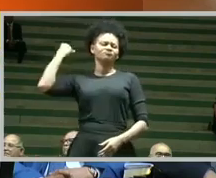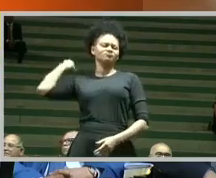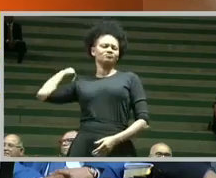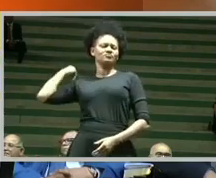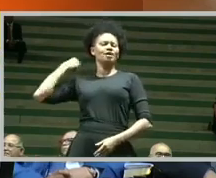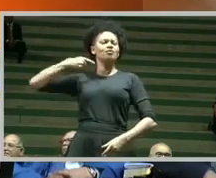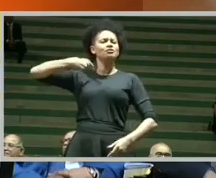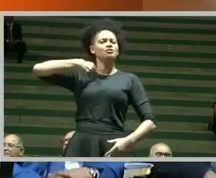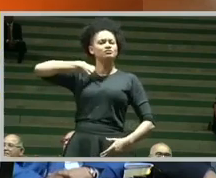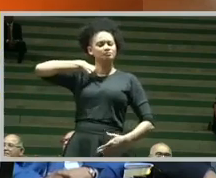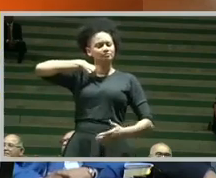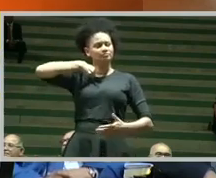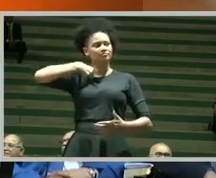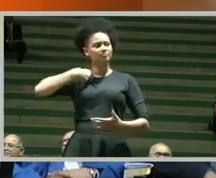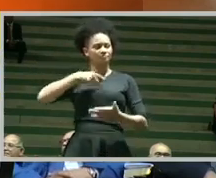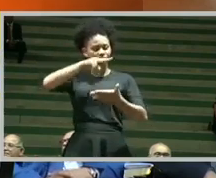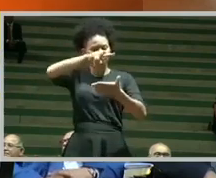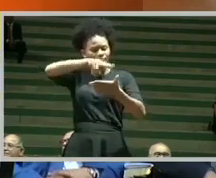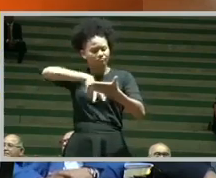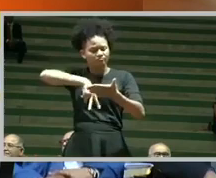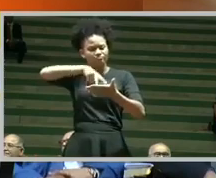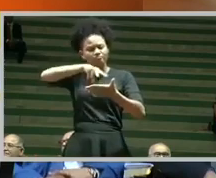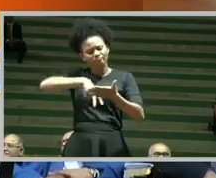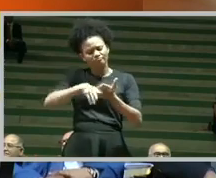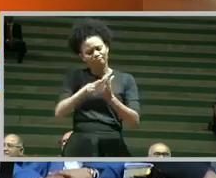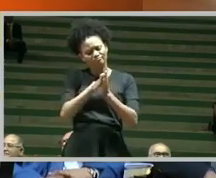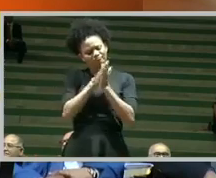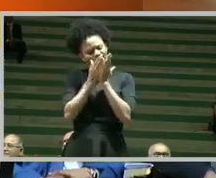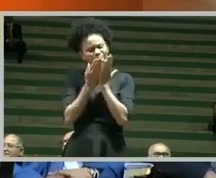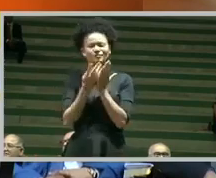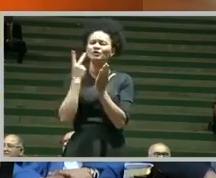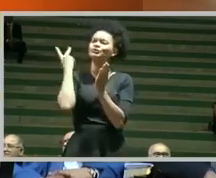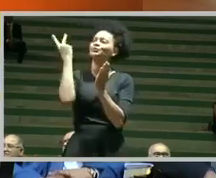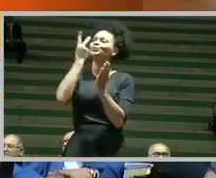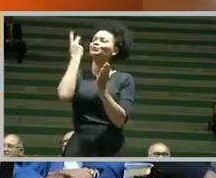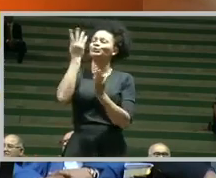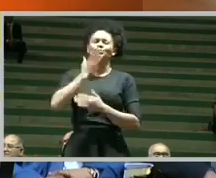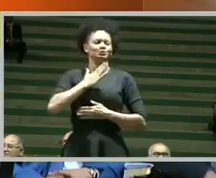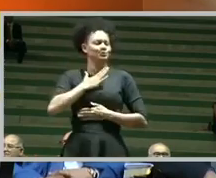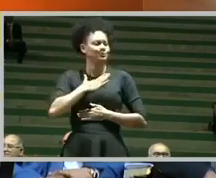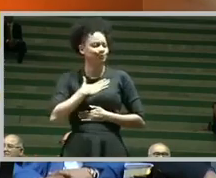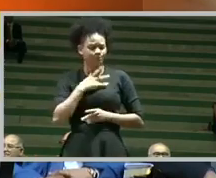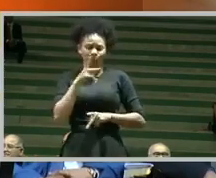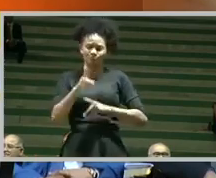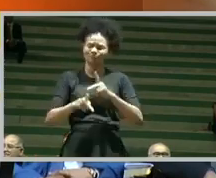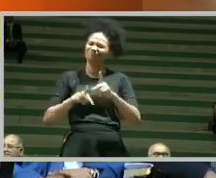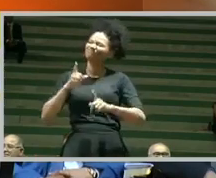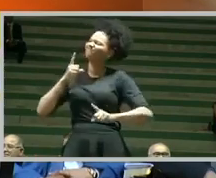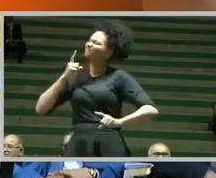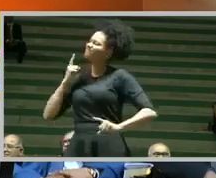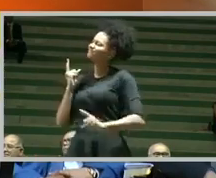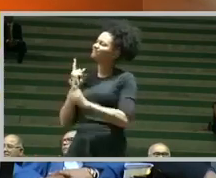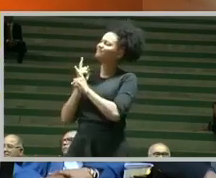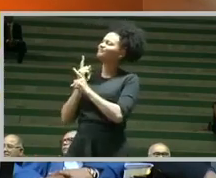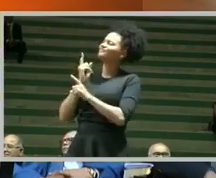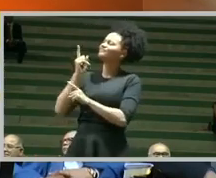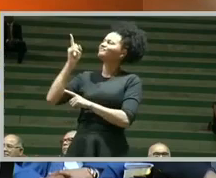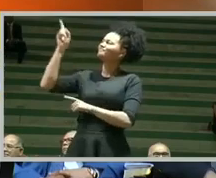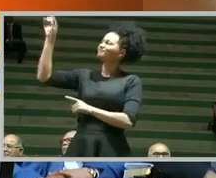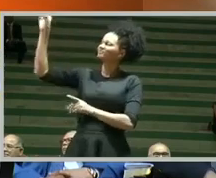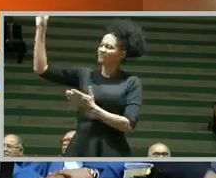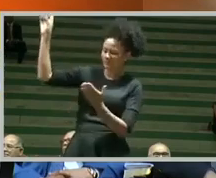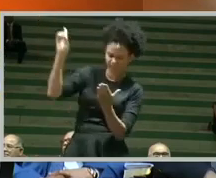eu leio a história do meu povo, eu te encontro